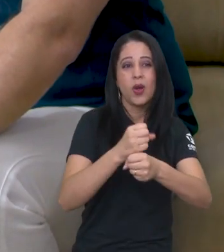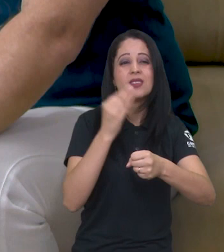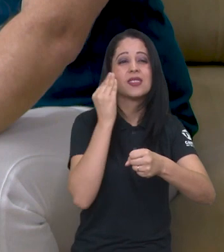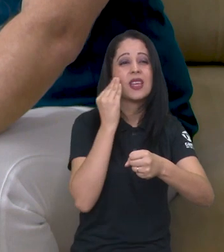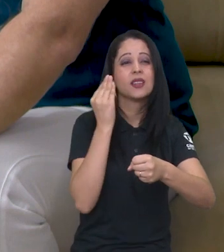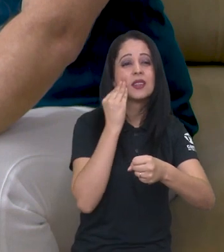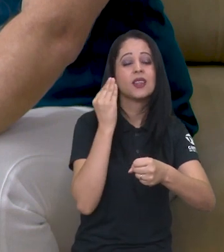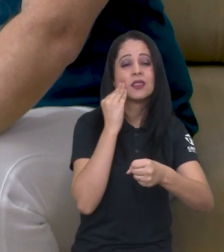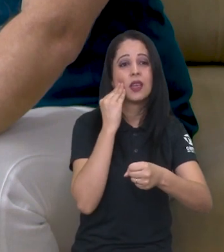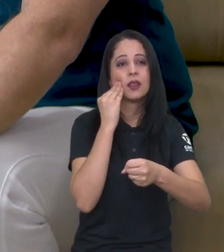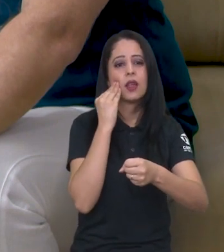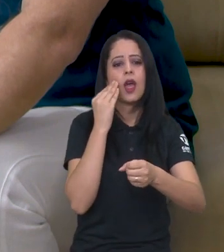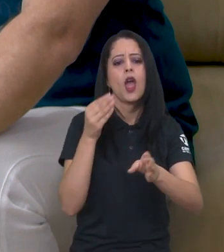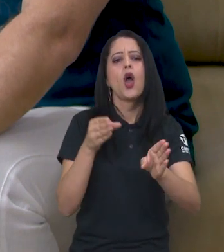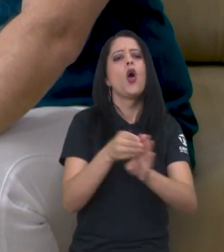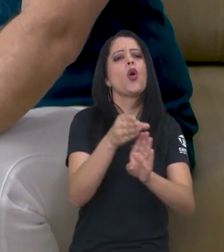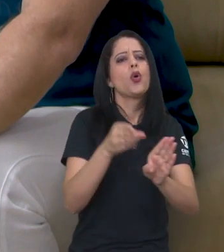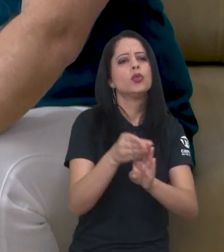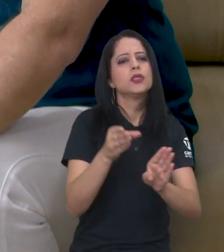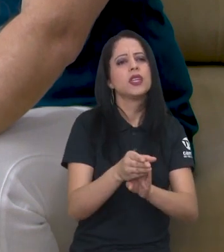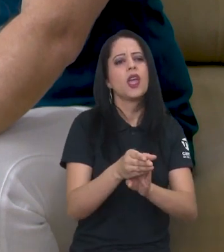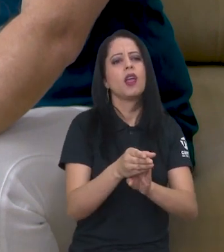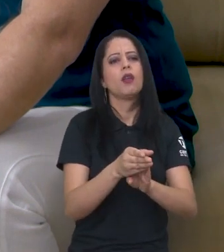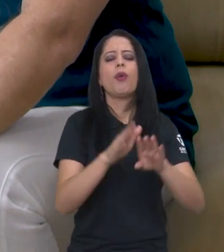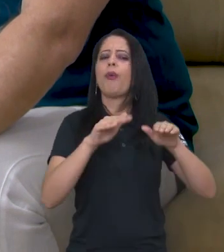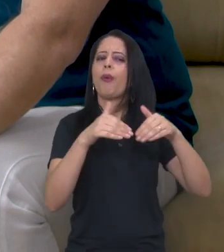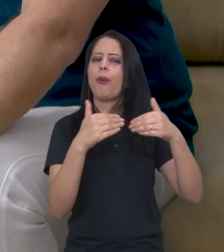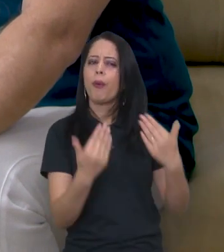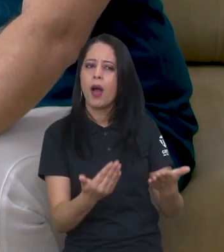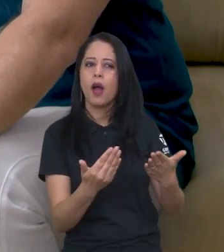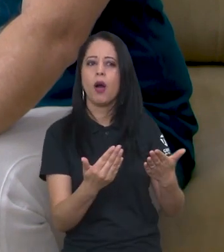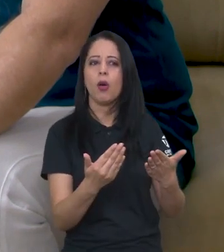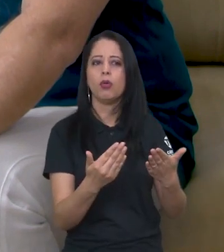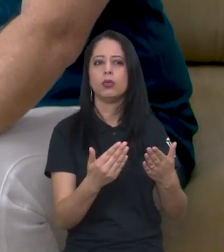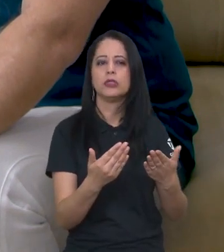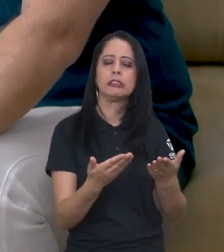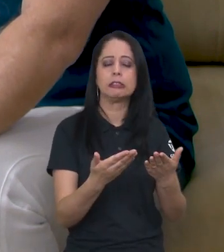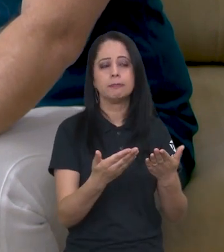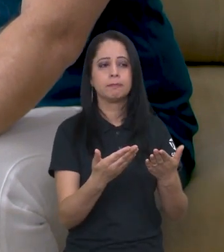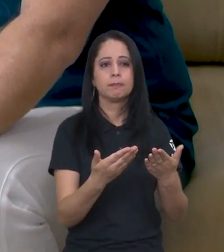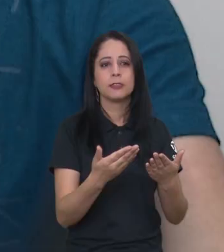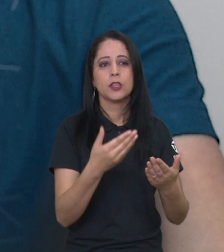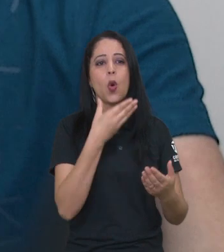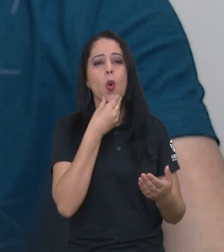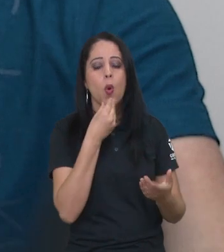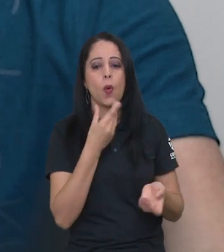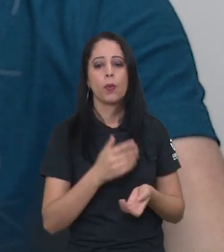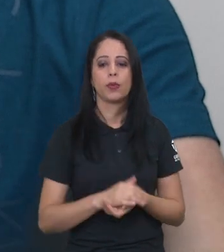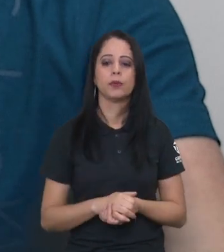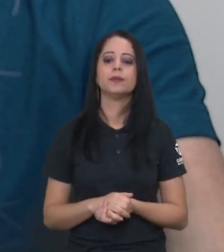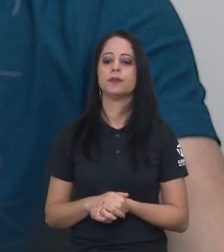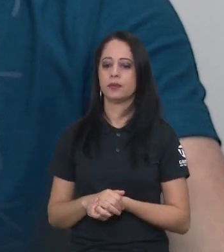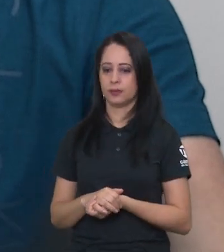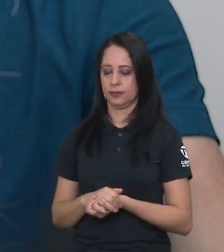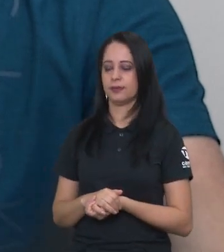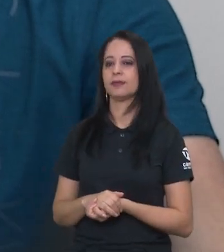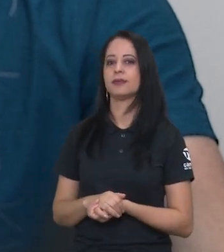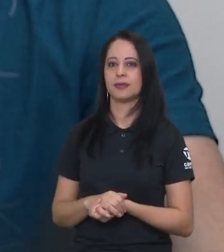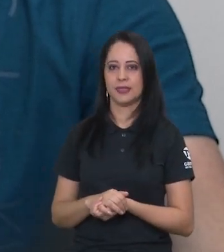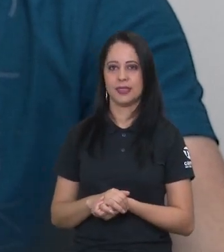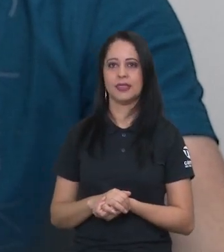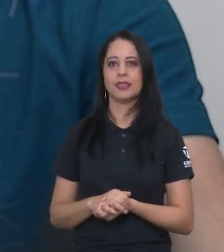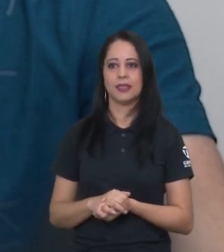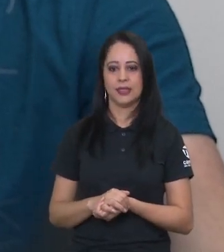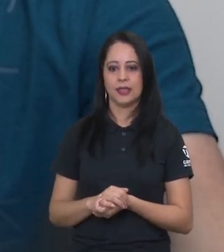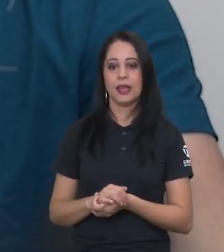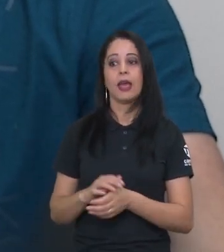deixa, principalmente aí falando desse lado masculino, né? O papel do pai, do homem nesse cenário todo? Então, a pergunta é bem